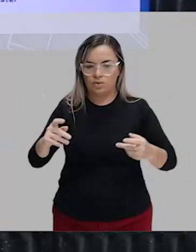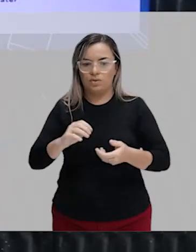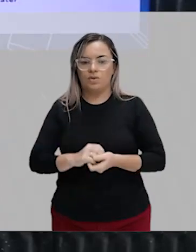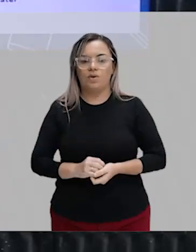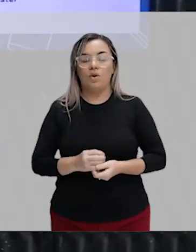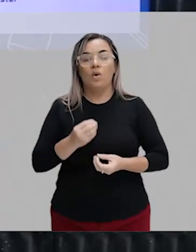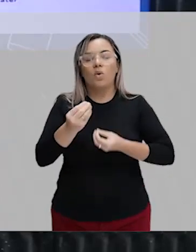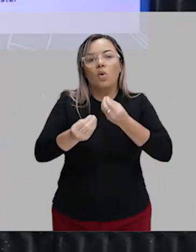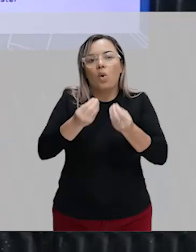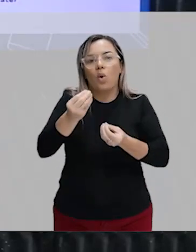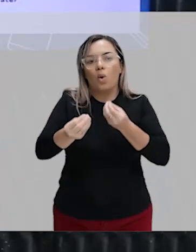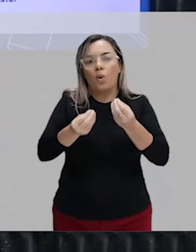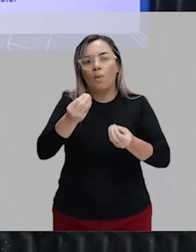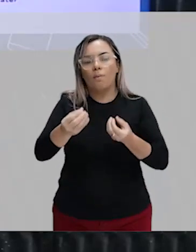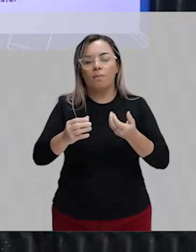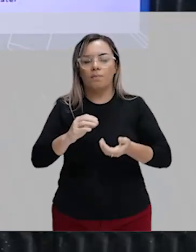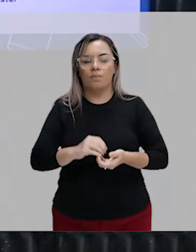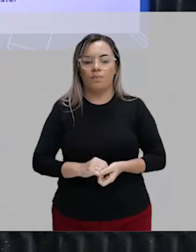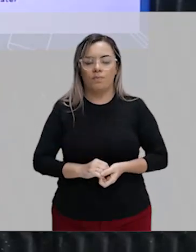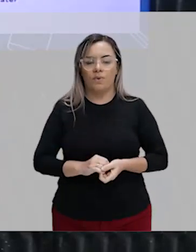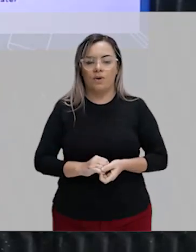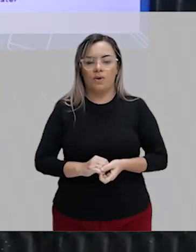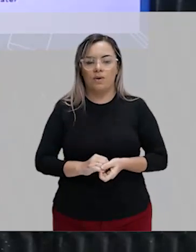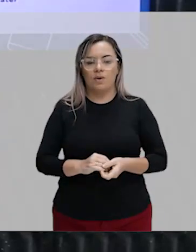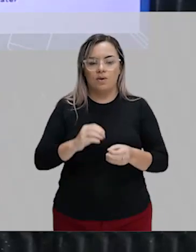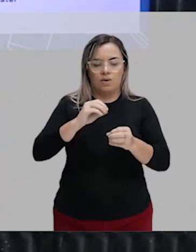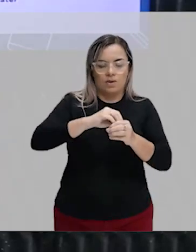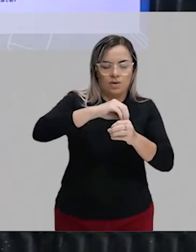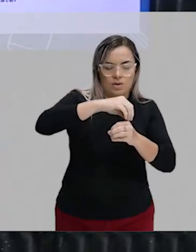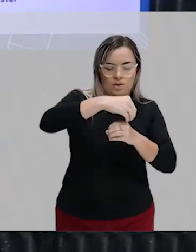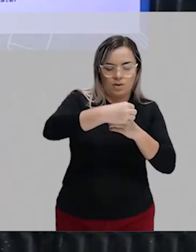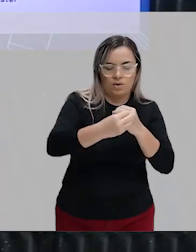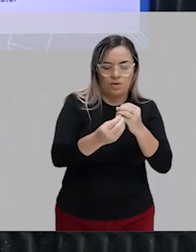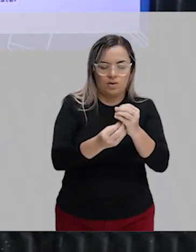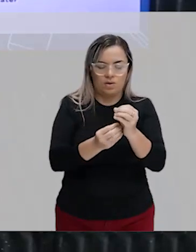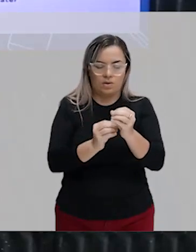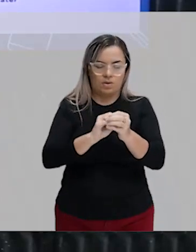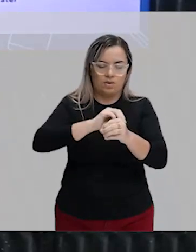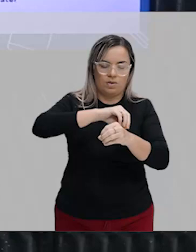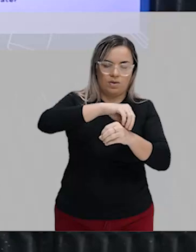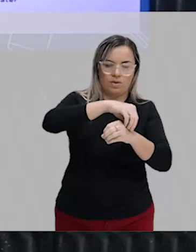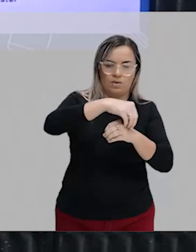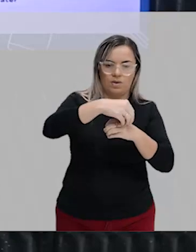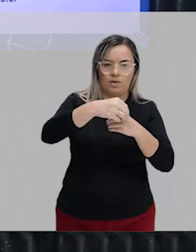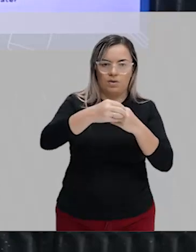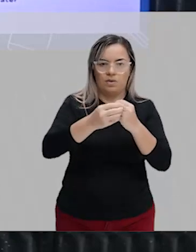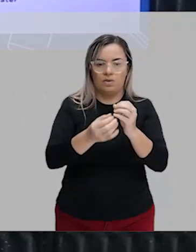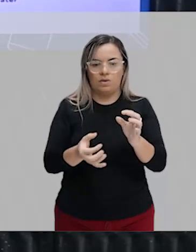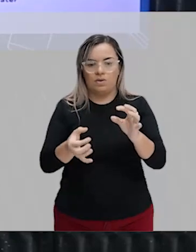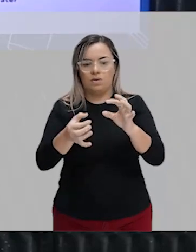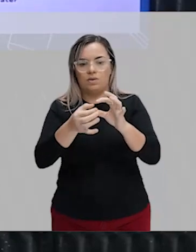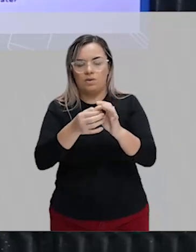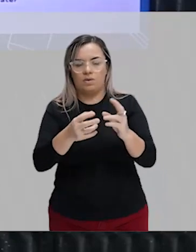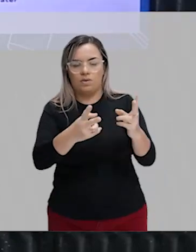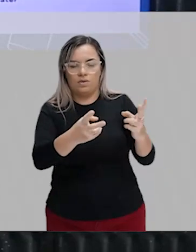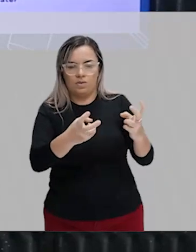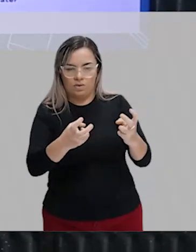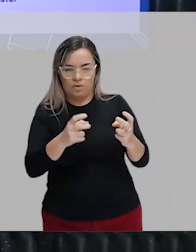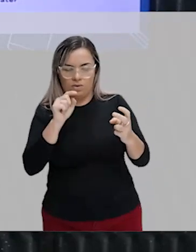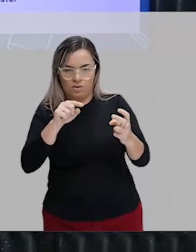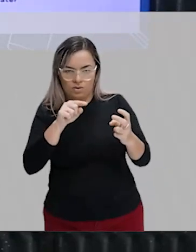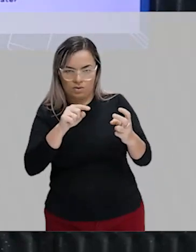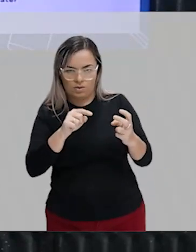tenho aqui a composição molecular das proteínas, tá? Nós vamos falar um pouco sobre isso. Então, percebam que eu tenho